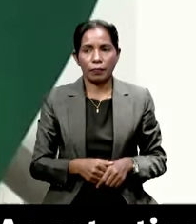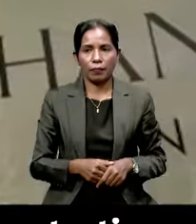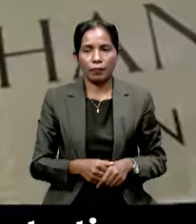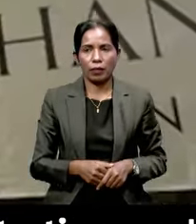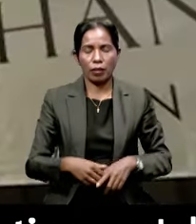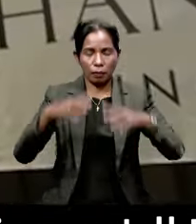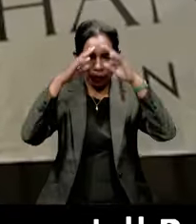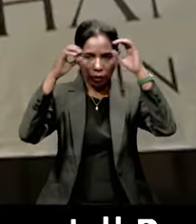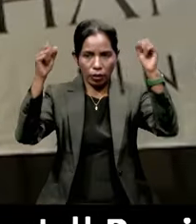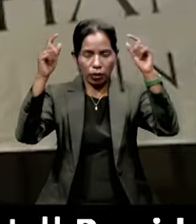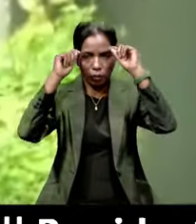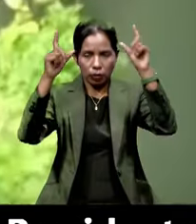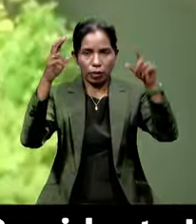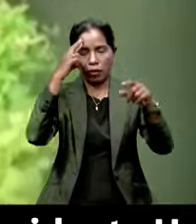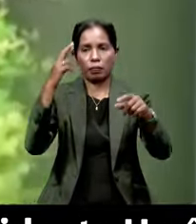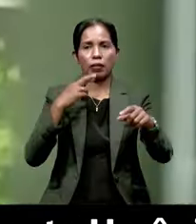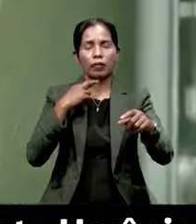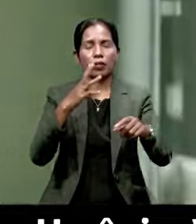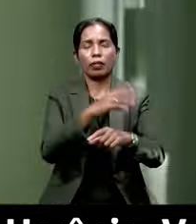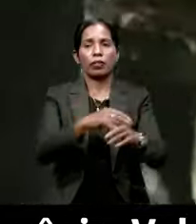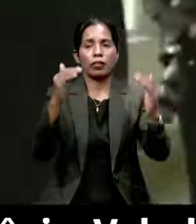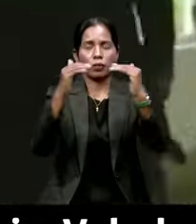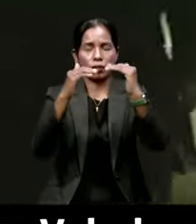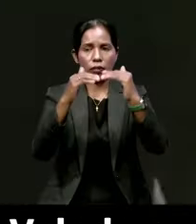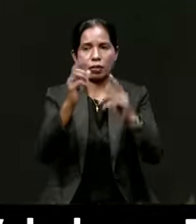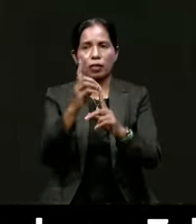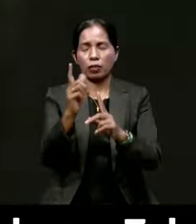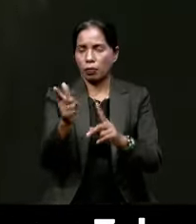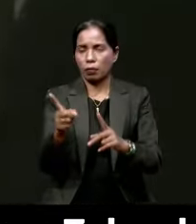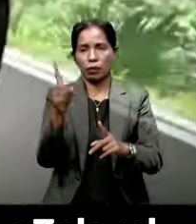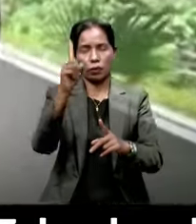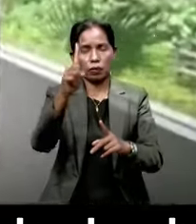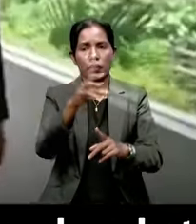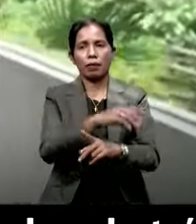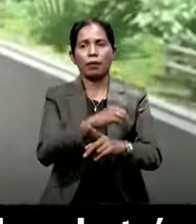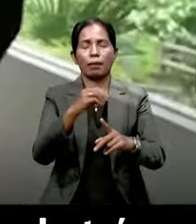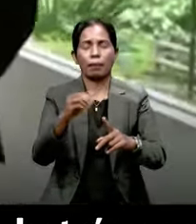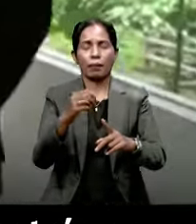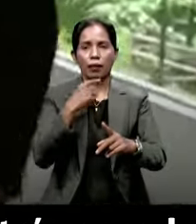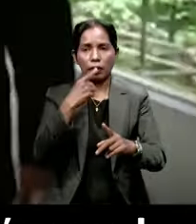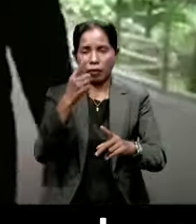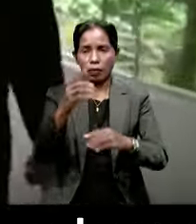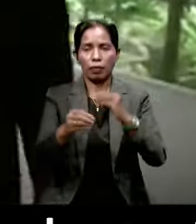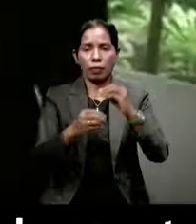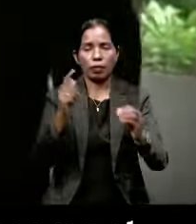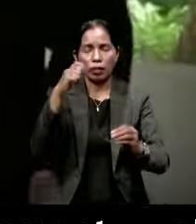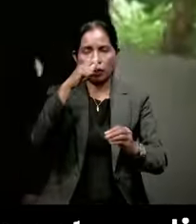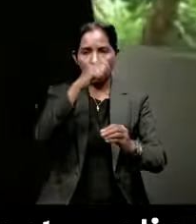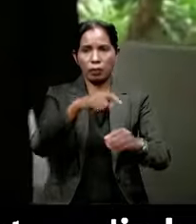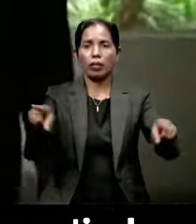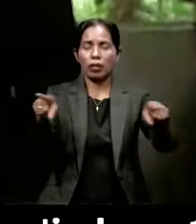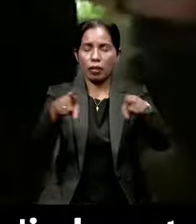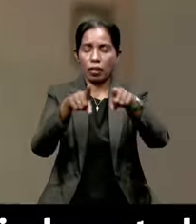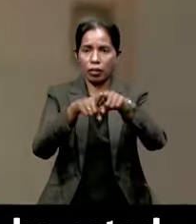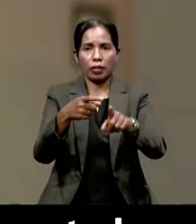Presidente Timor-Leste, José Ramos-Horta, e a conferência da Ronul Resinida, Diálogo Shangri-La Hateten, Taiwan sai no dar parte